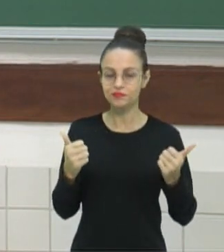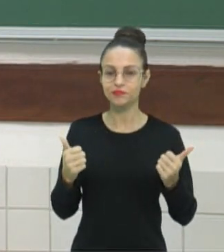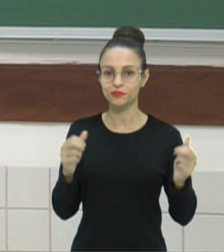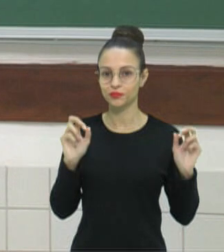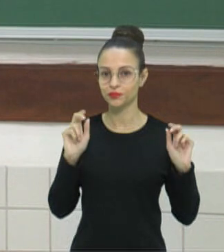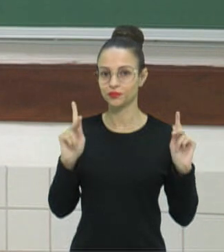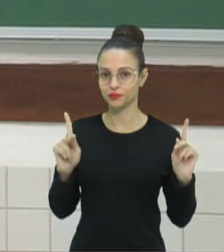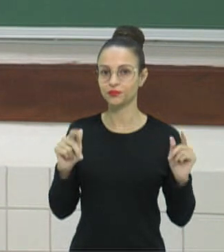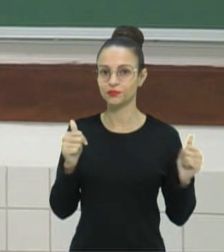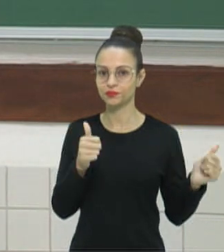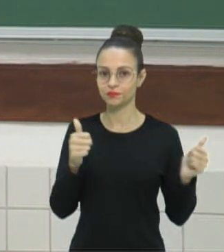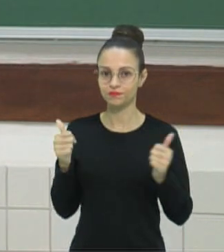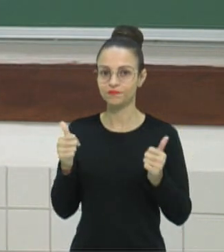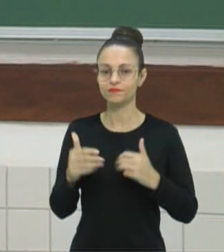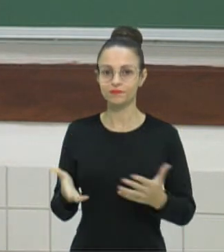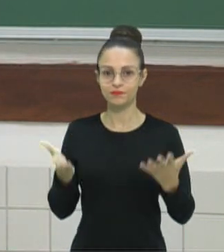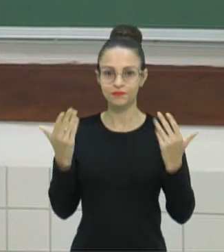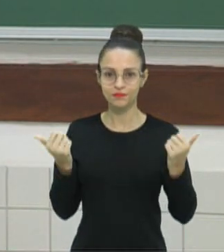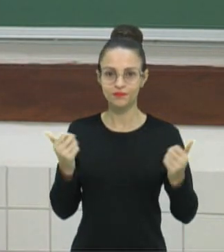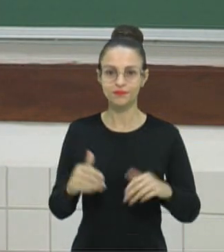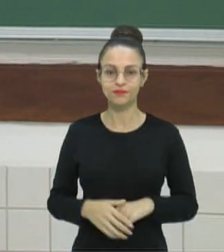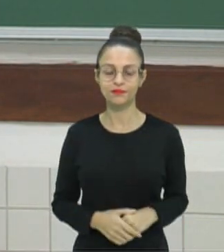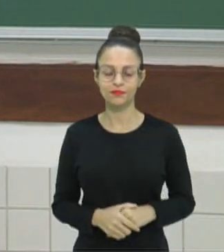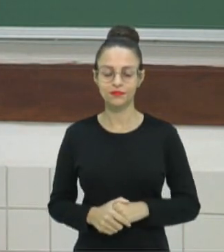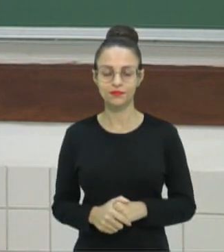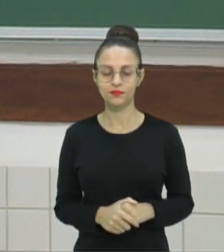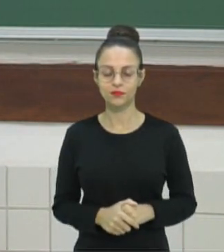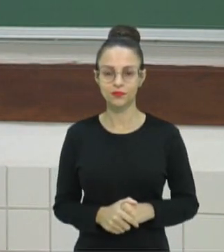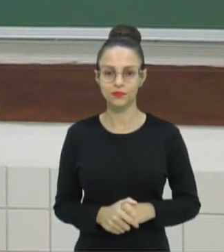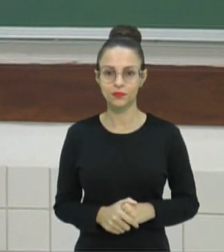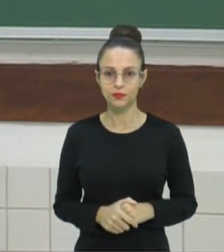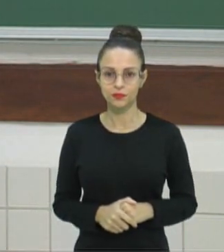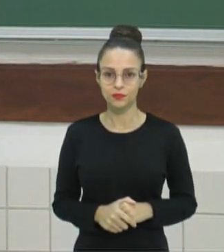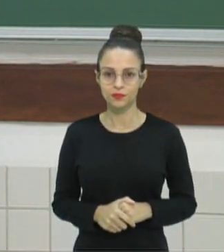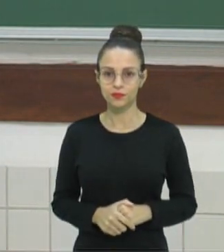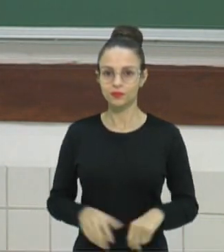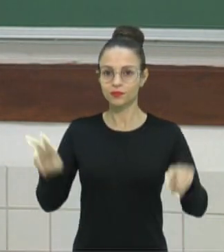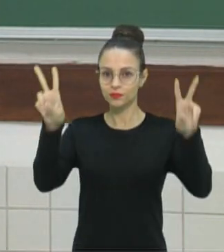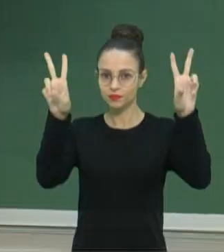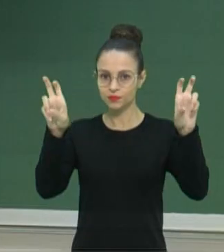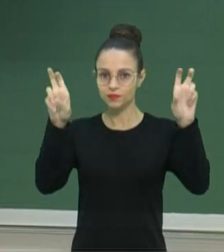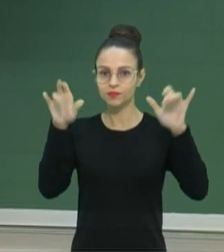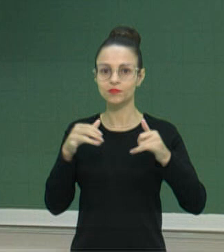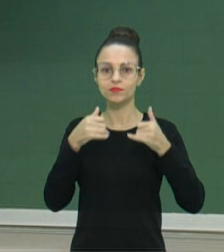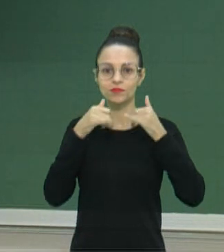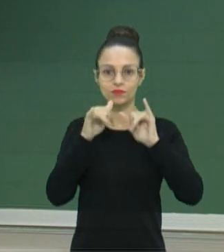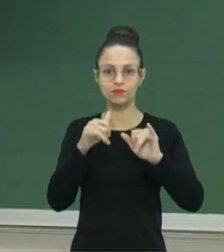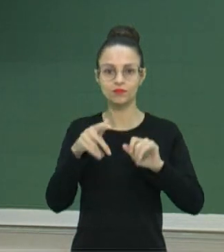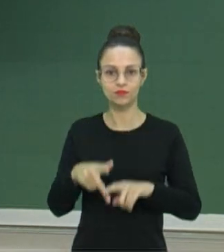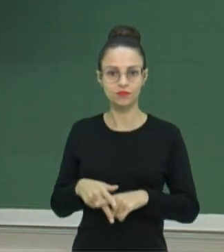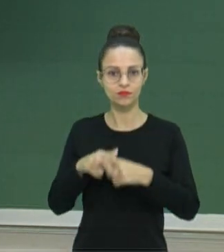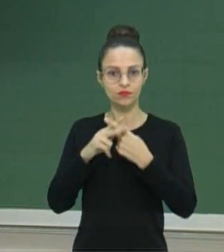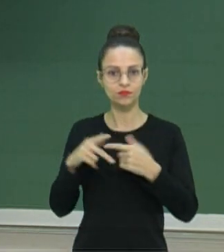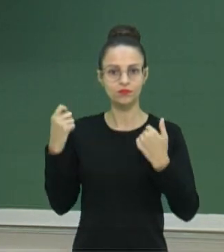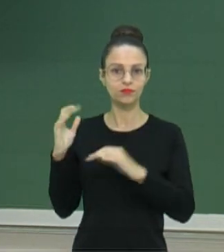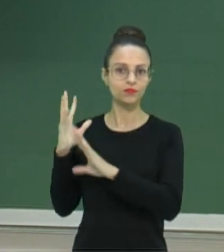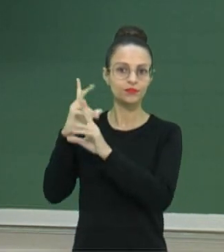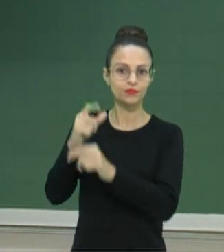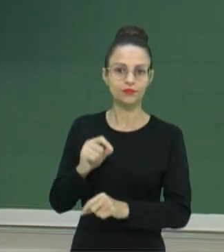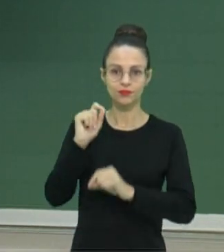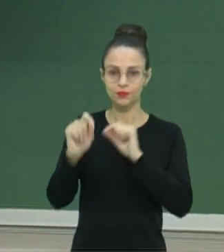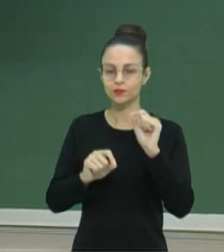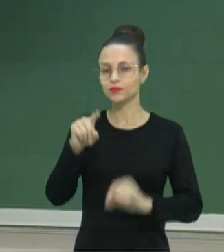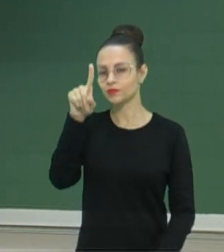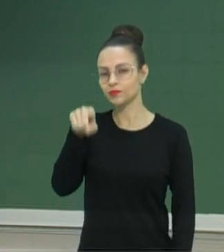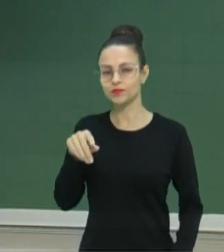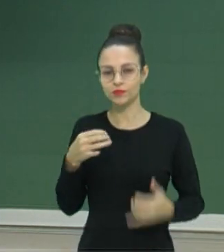meus queridos? Então, vamos lá. Gente, para falar sobre energia mecânica, nós temos que retomar, né, saber o que é